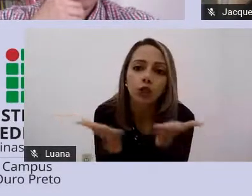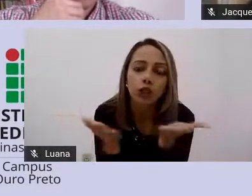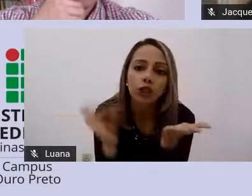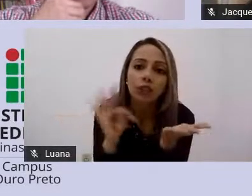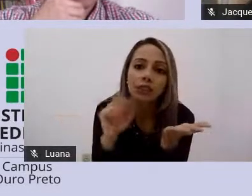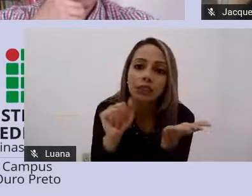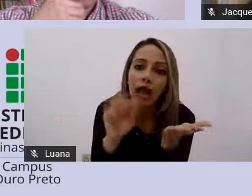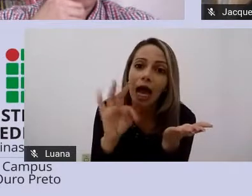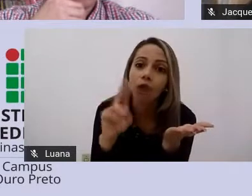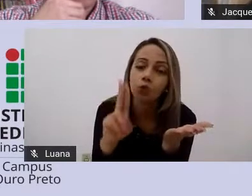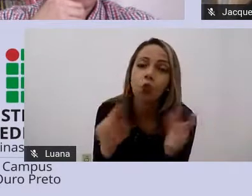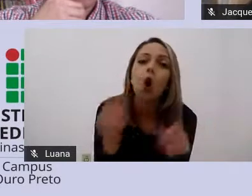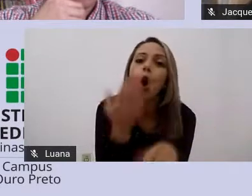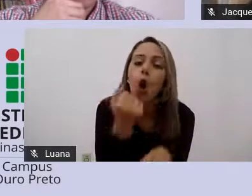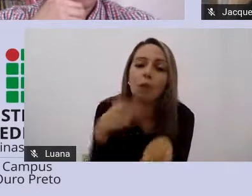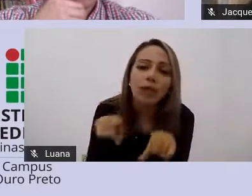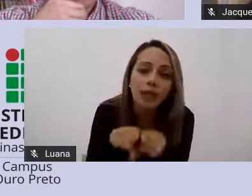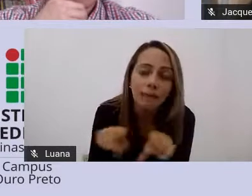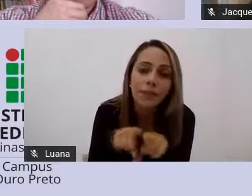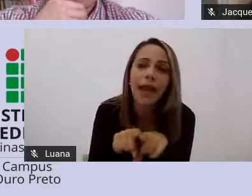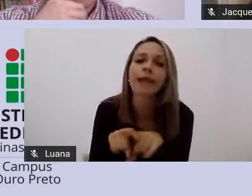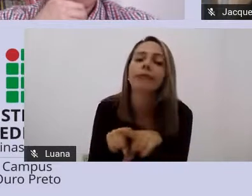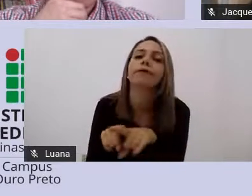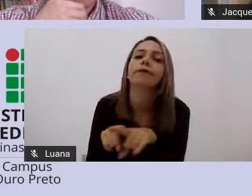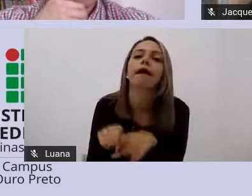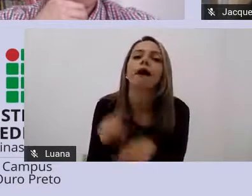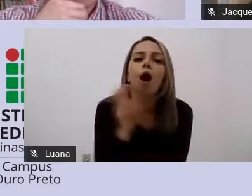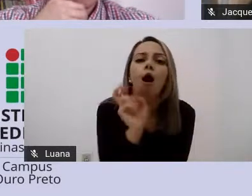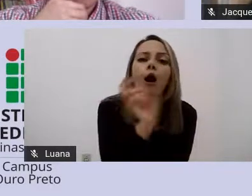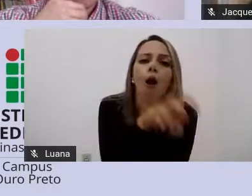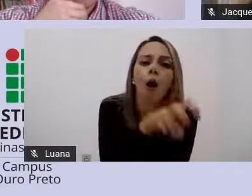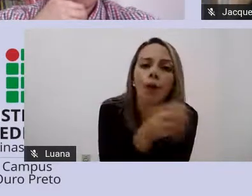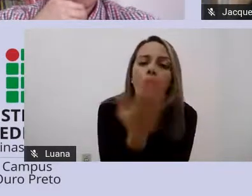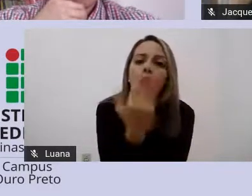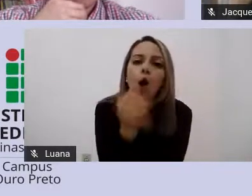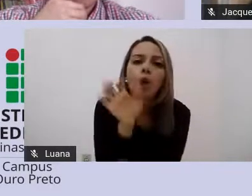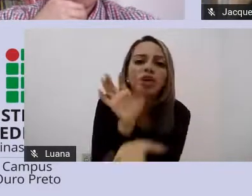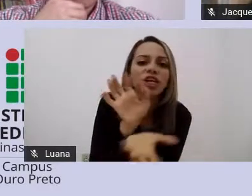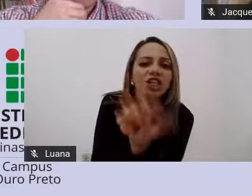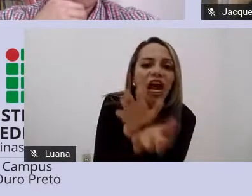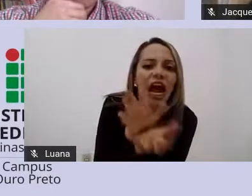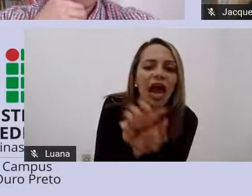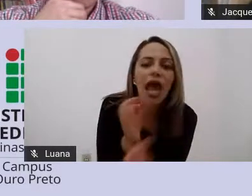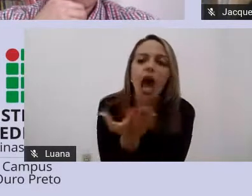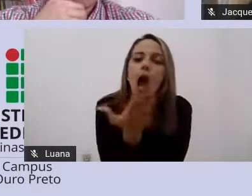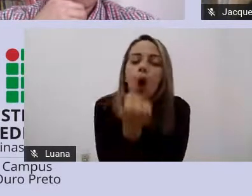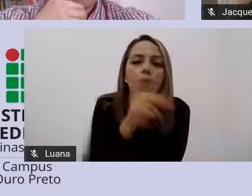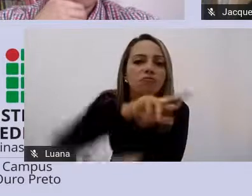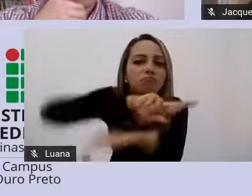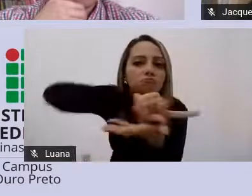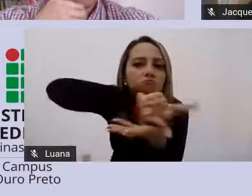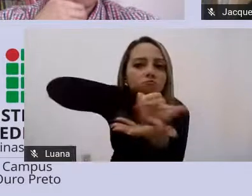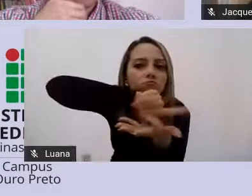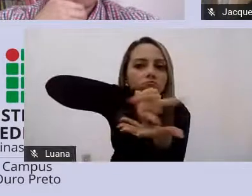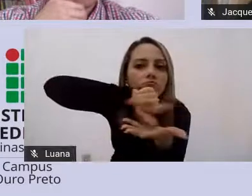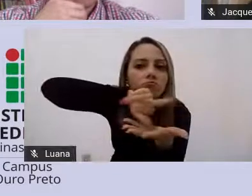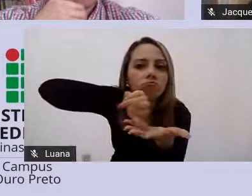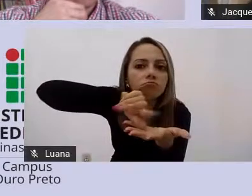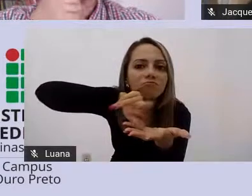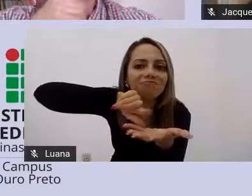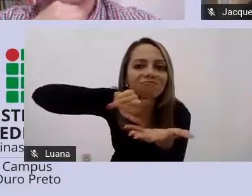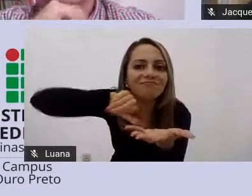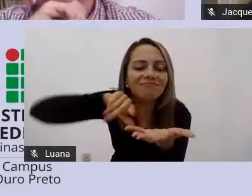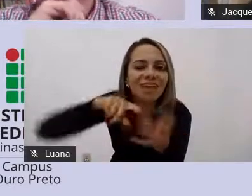come formiga, que come cobra, come jacaré, mas quando há a eclosão da pandemia do Covid, a gente fala do vírus